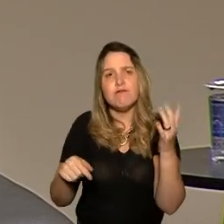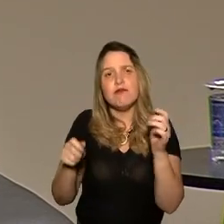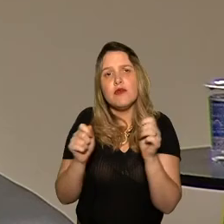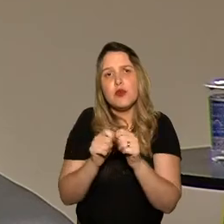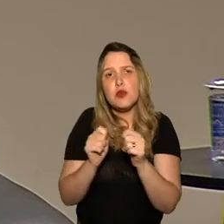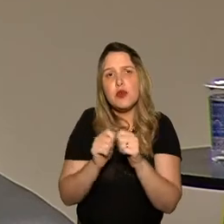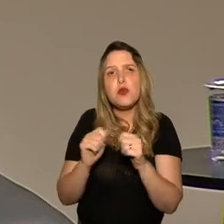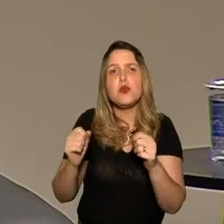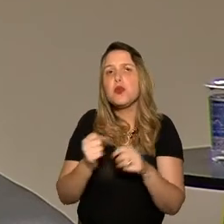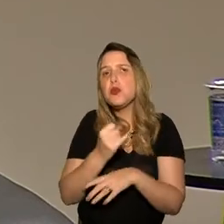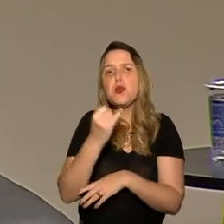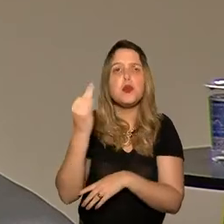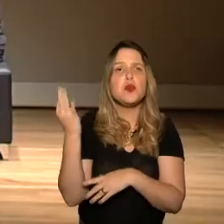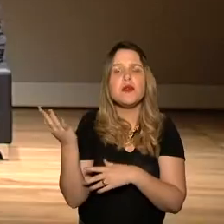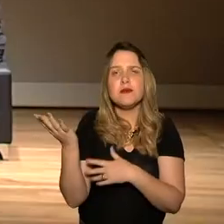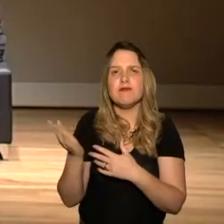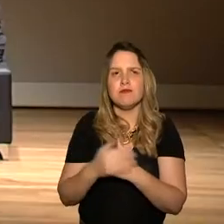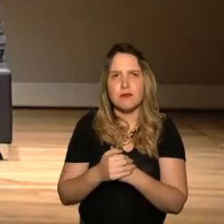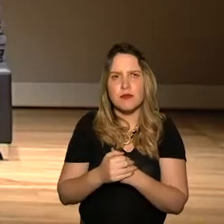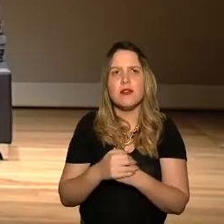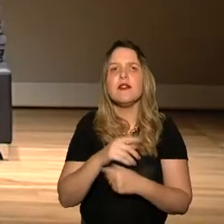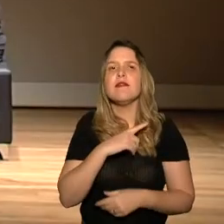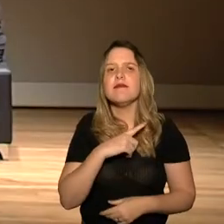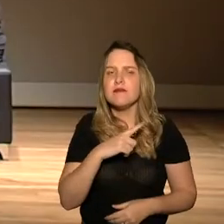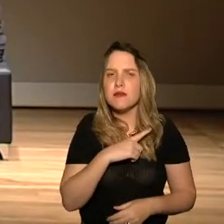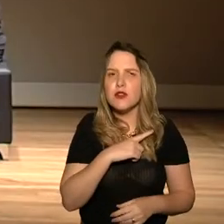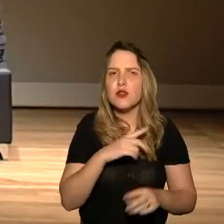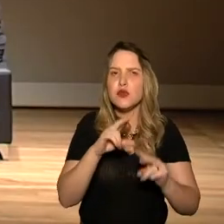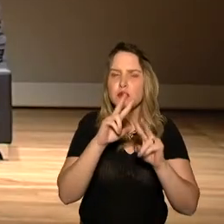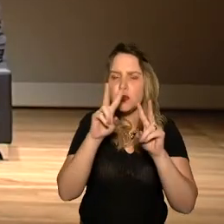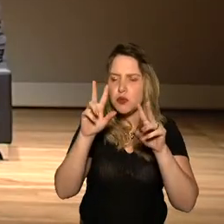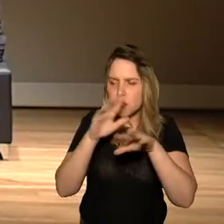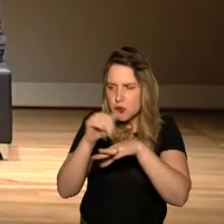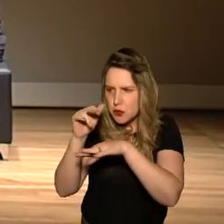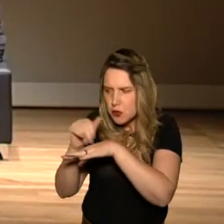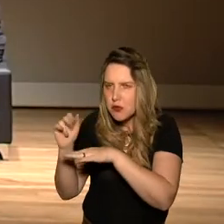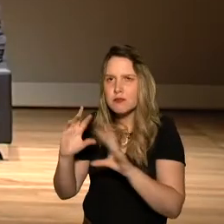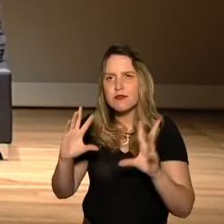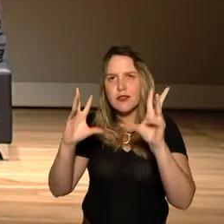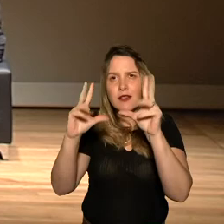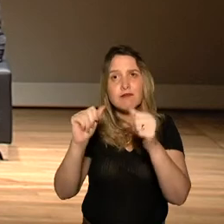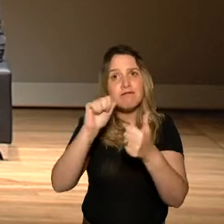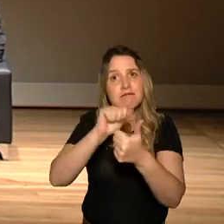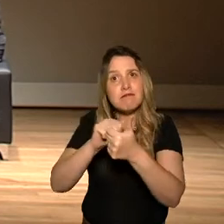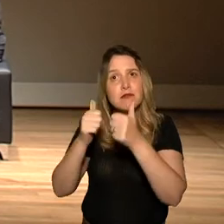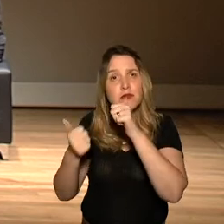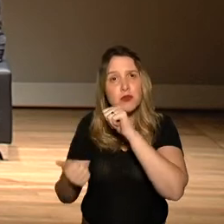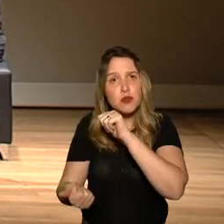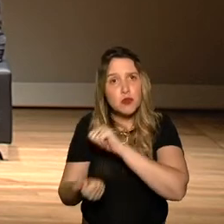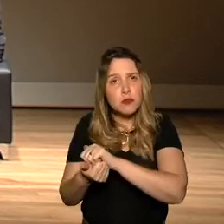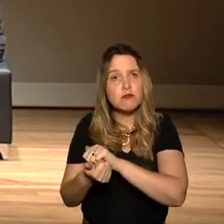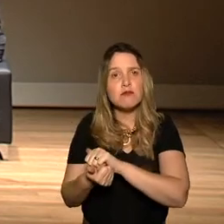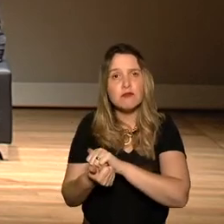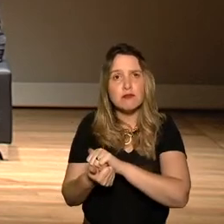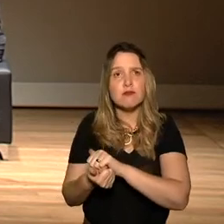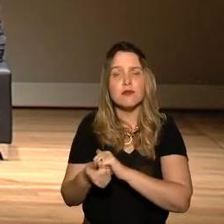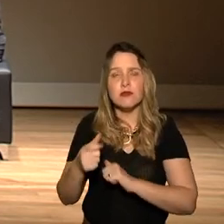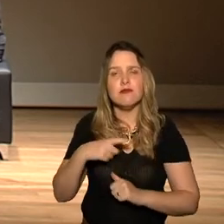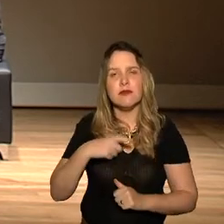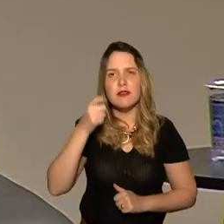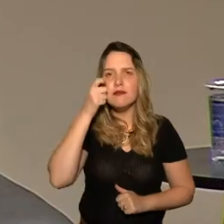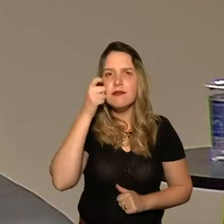quais são as suas especificidades se a gente não chama atenção para essas capacidades tradutores de